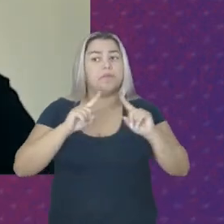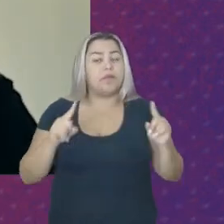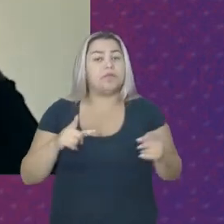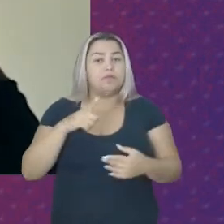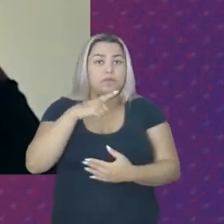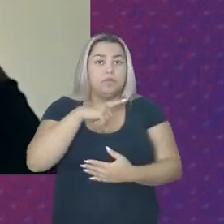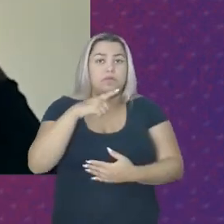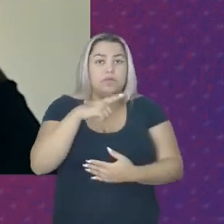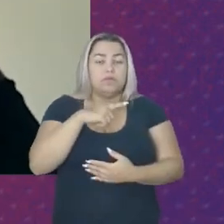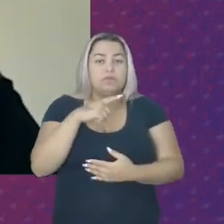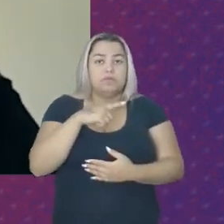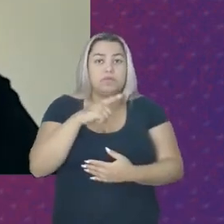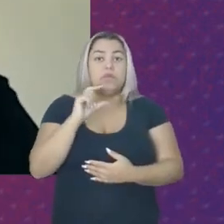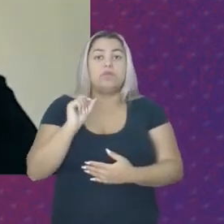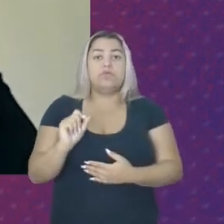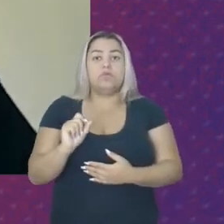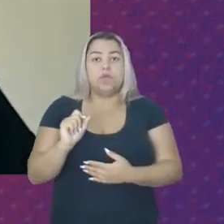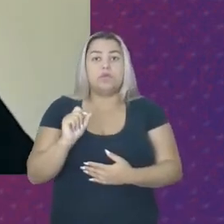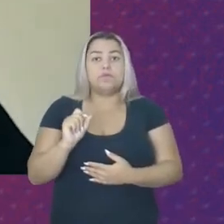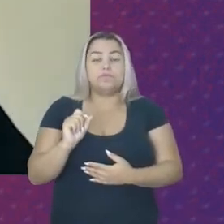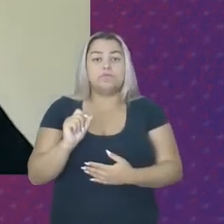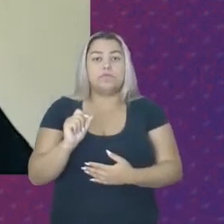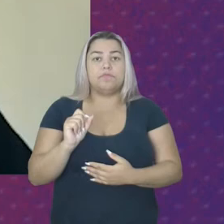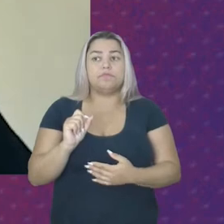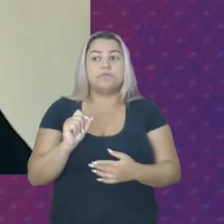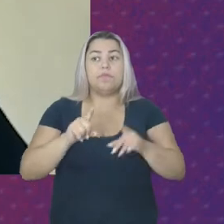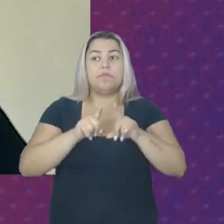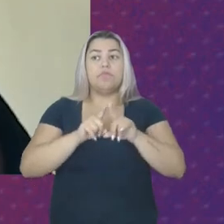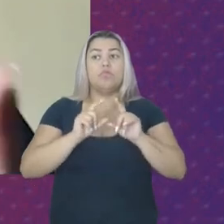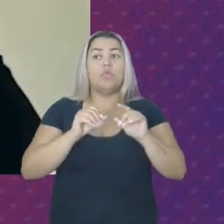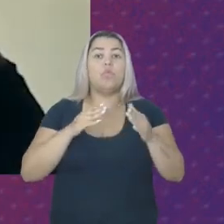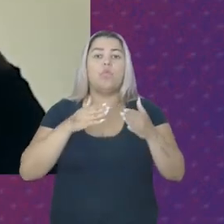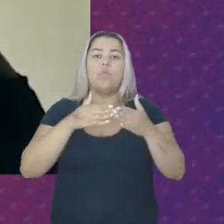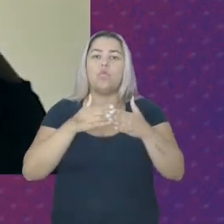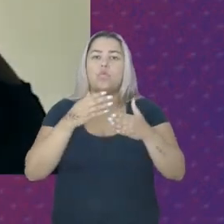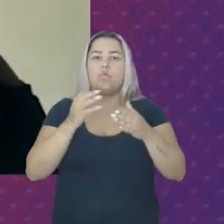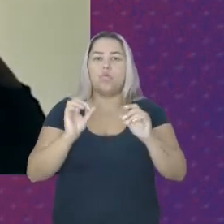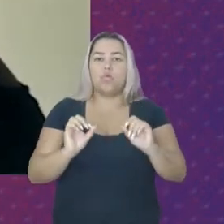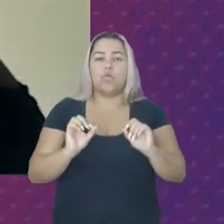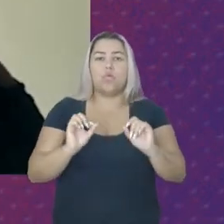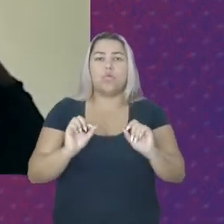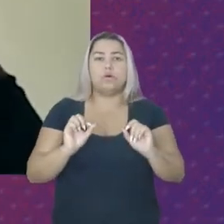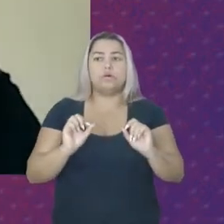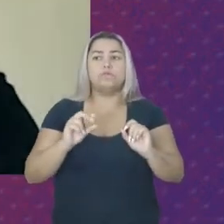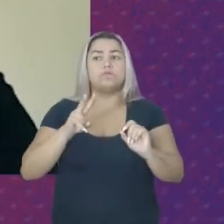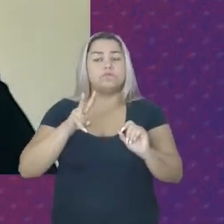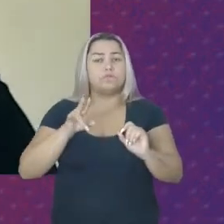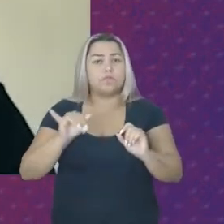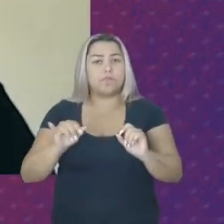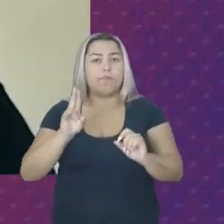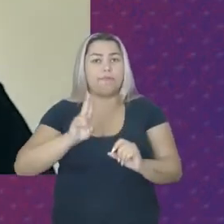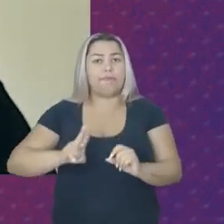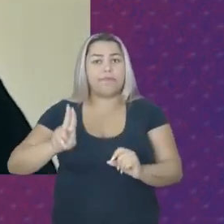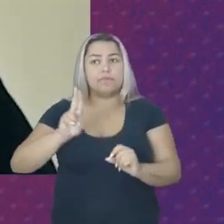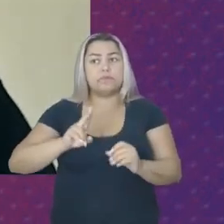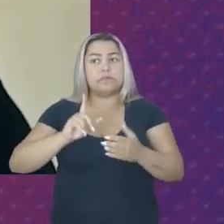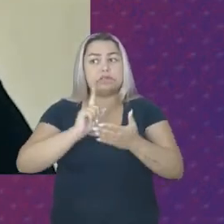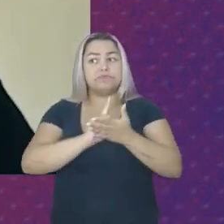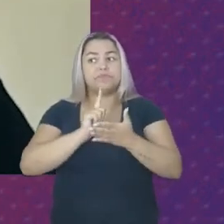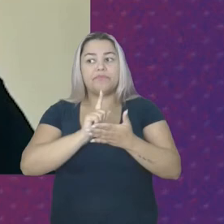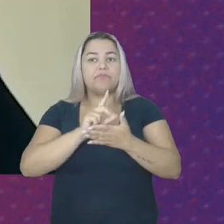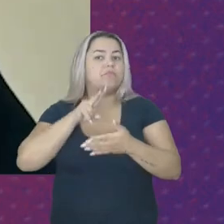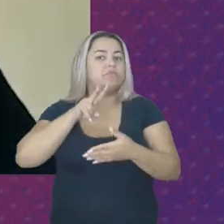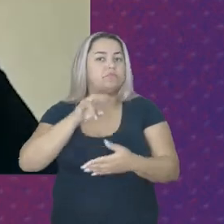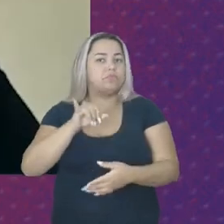um limite aí do que é o tempo, nós temos um limite de quantos cards a gente deve usar, a gente tem um limite que